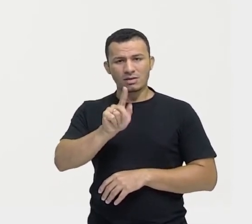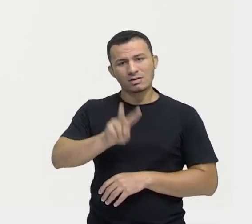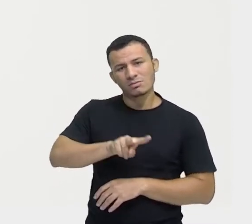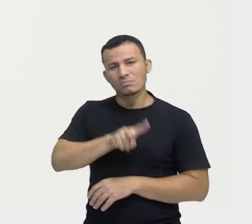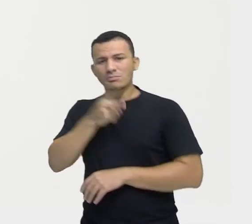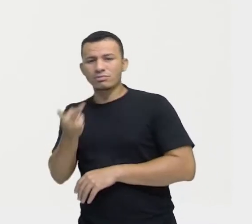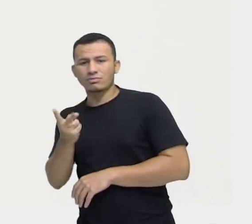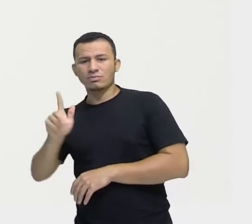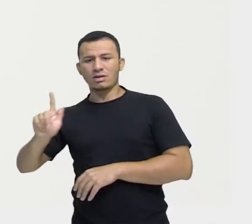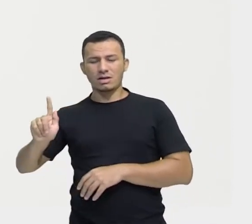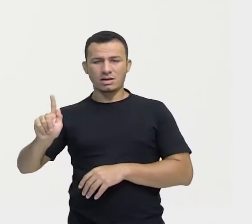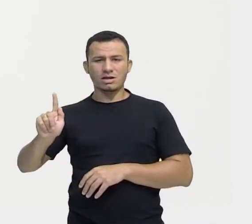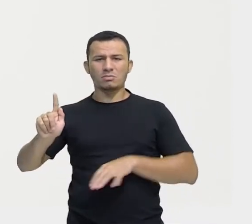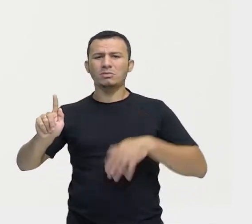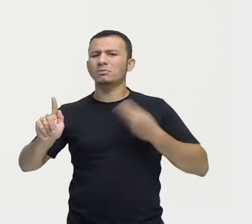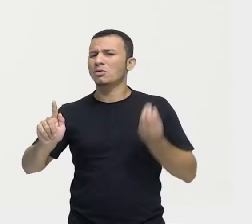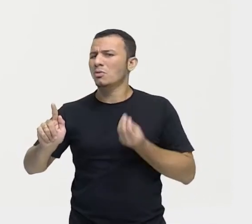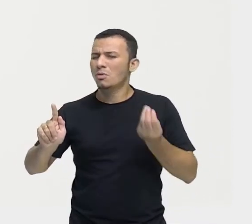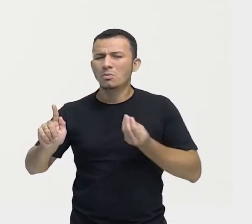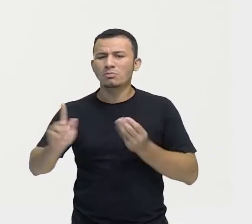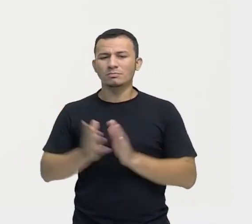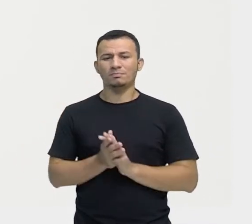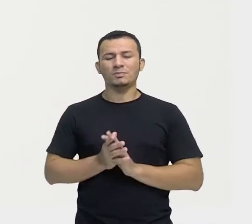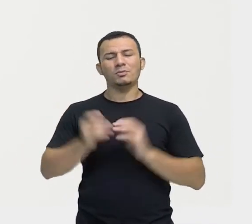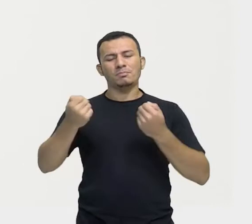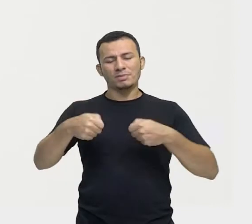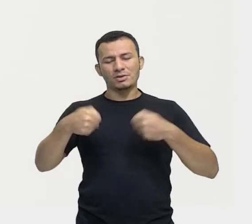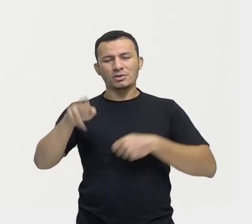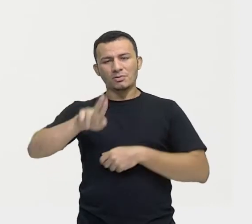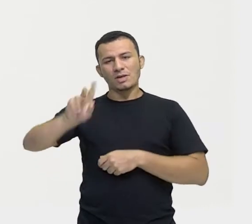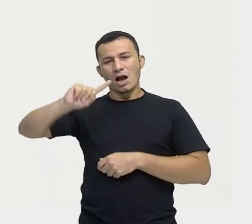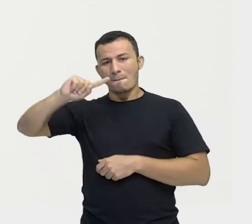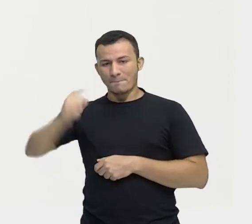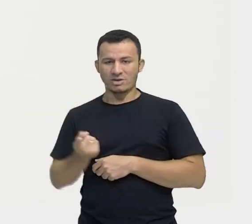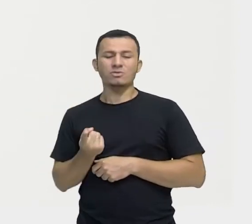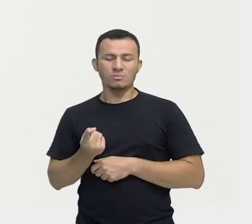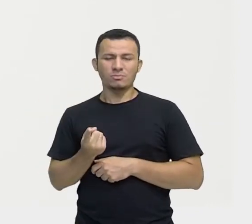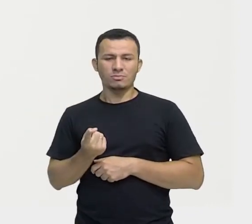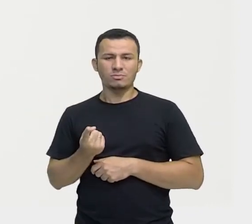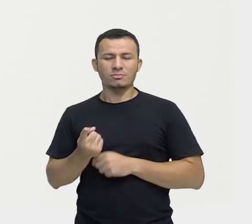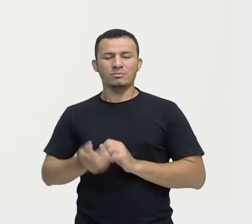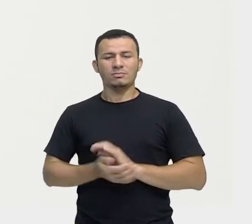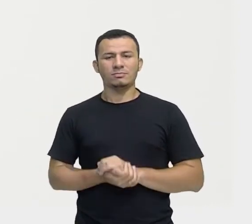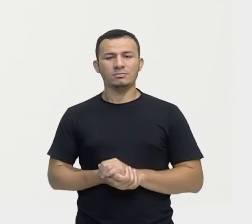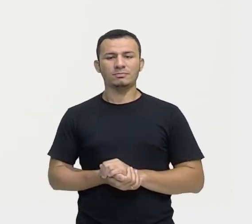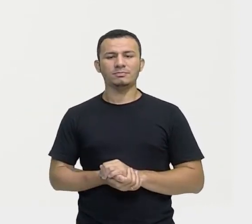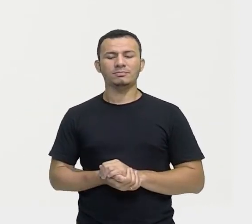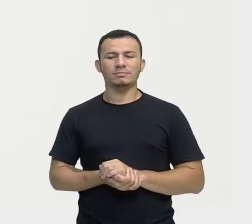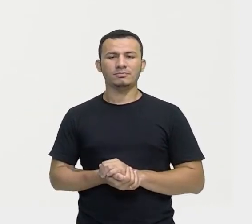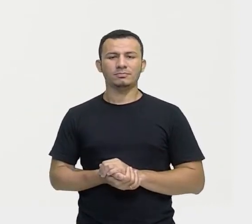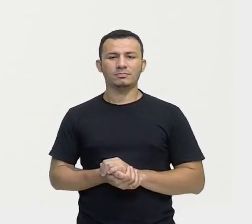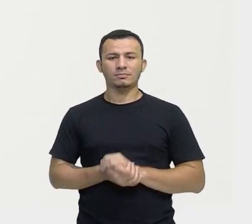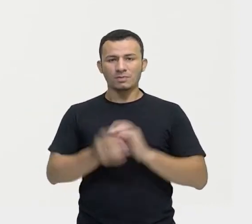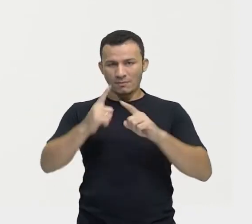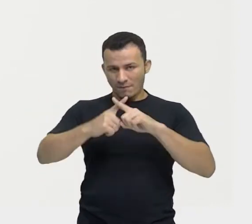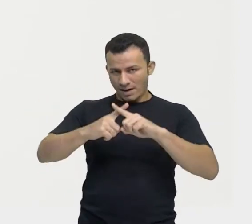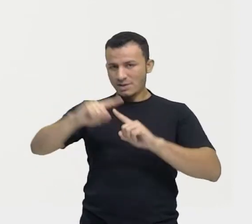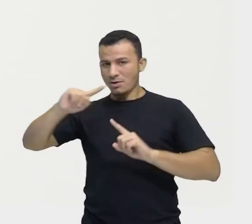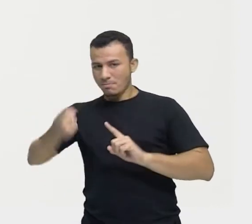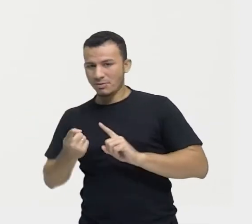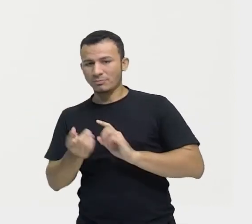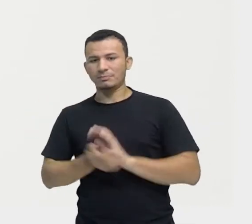você multiplicar por 1000. Então, multiplica o valor por 1000. De miligrama